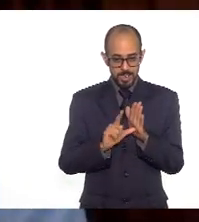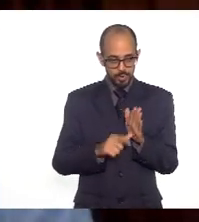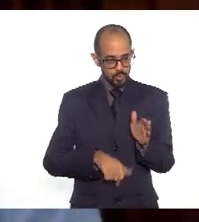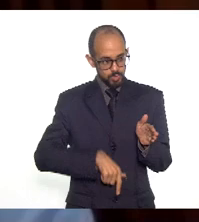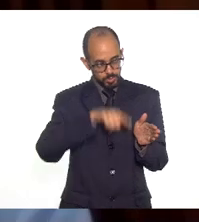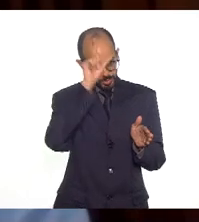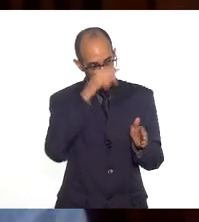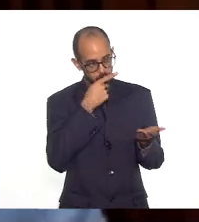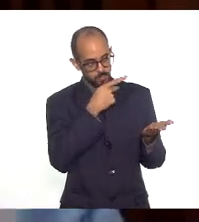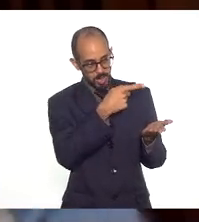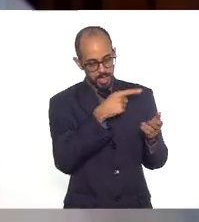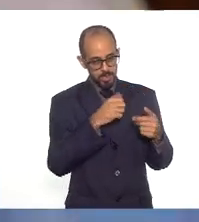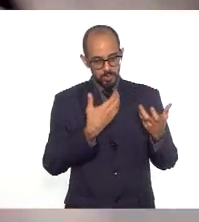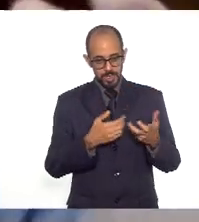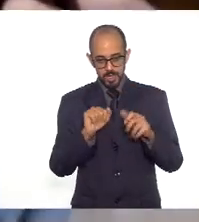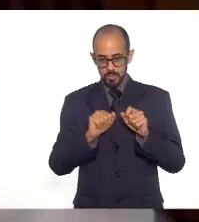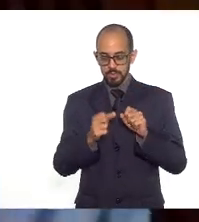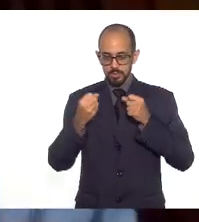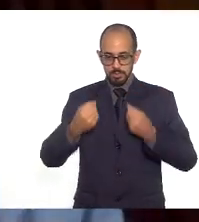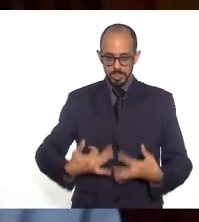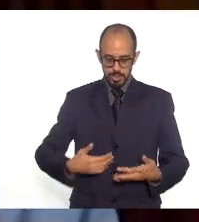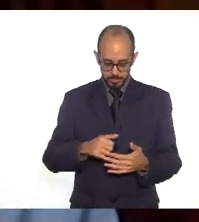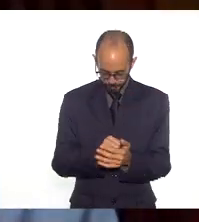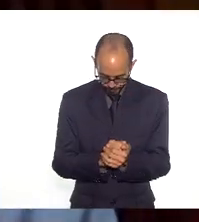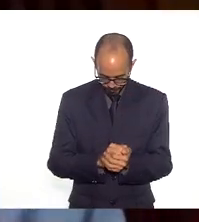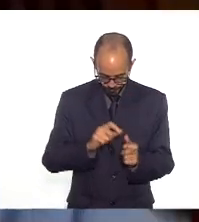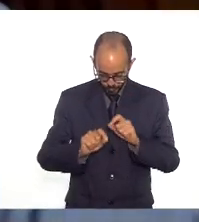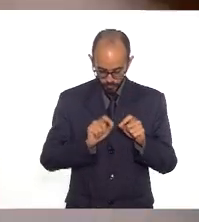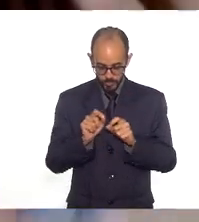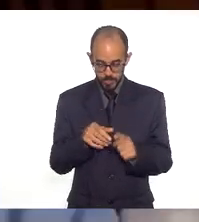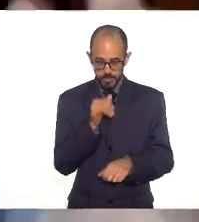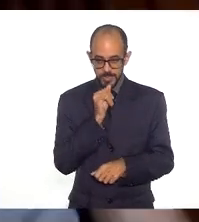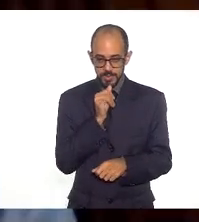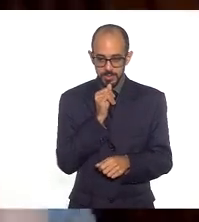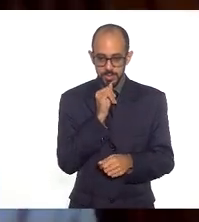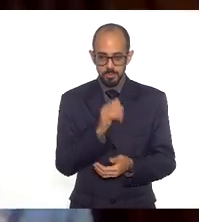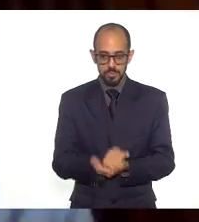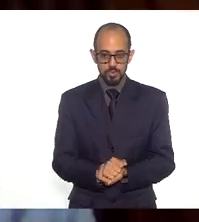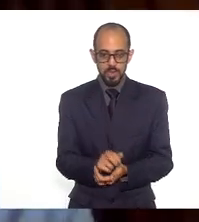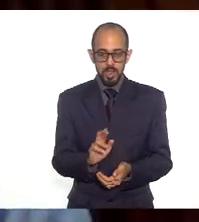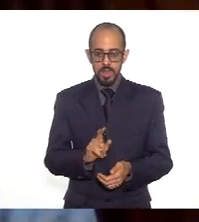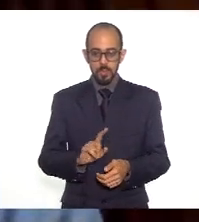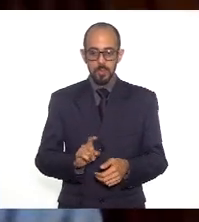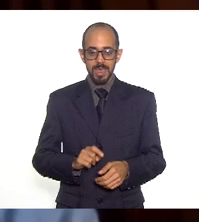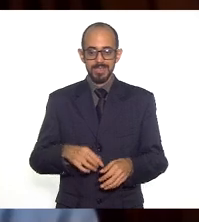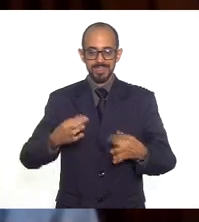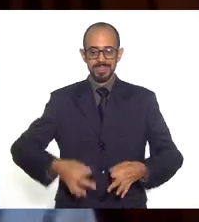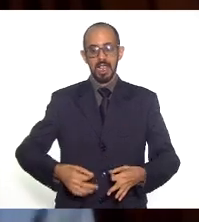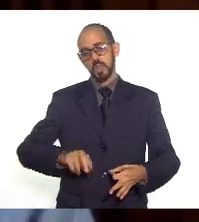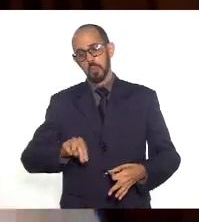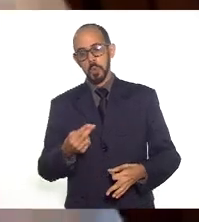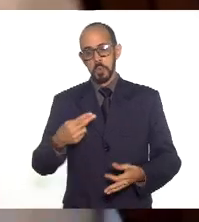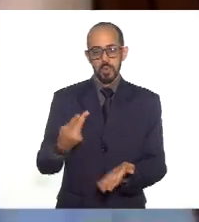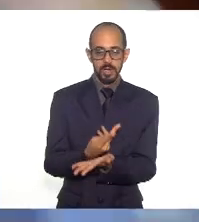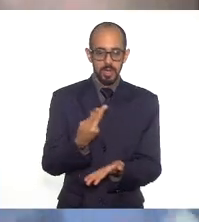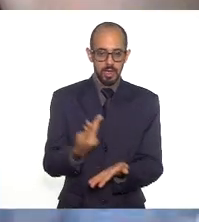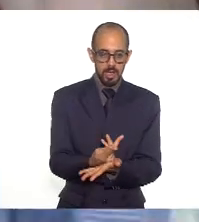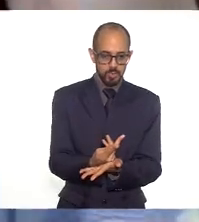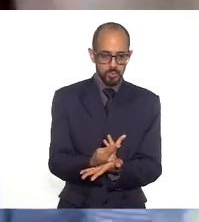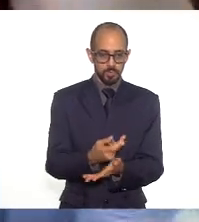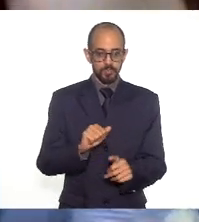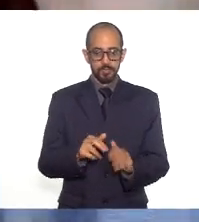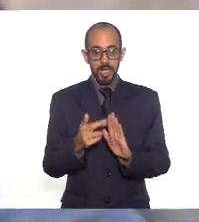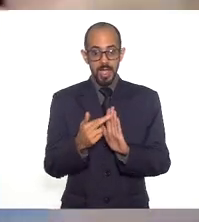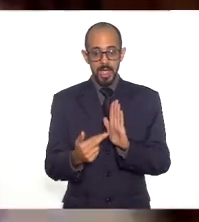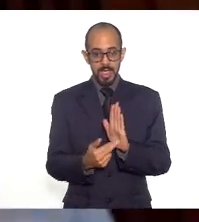porquê que nós estamos fazendo isso. É um exemplo. E não é conceito do que é certo e errado. Mas, por exemplo, o regimento no